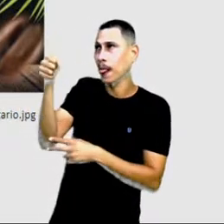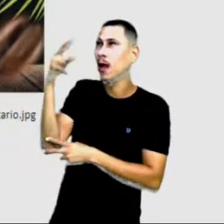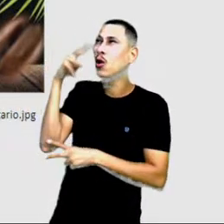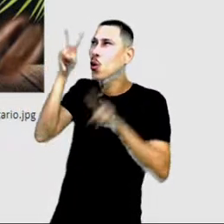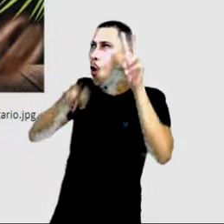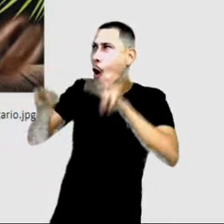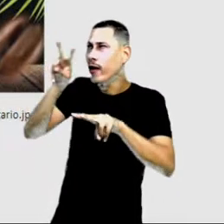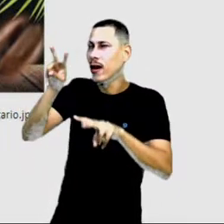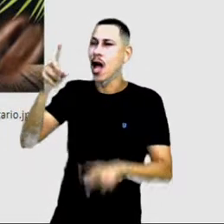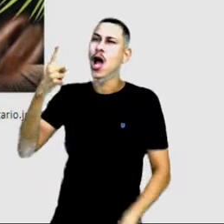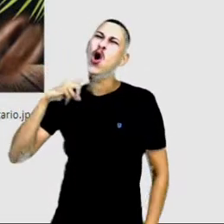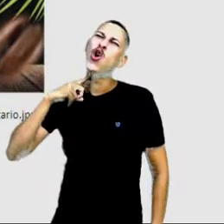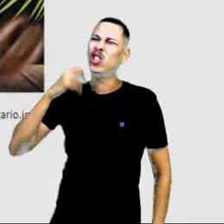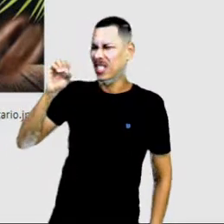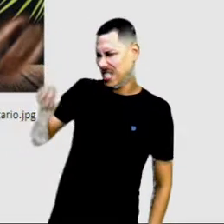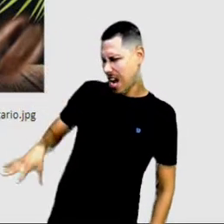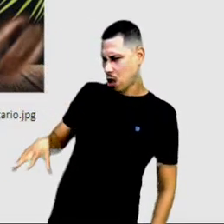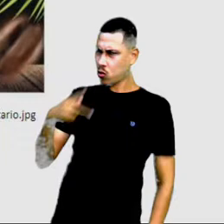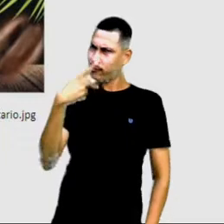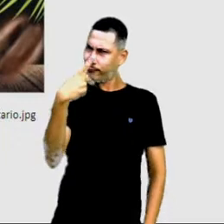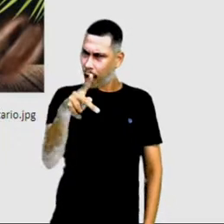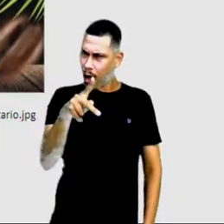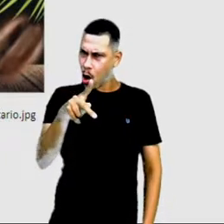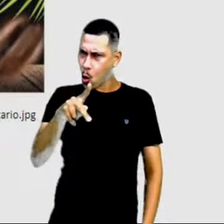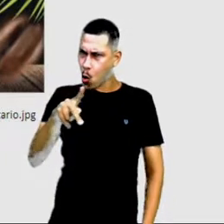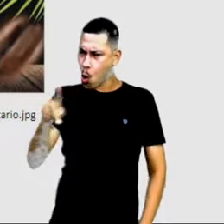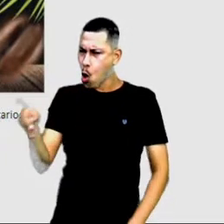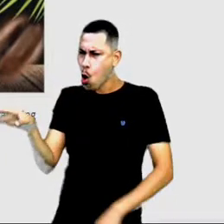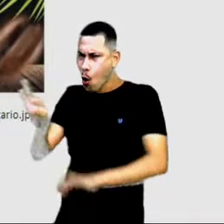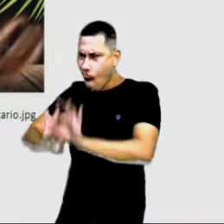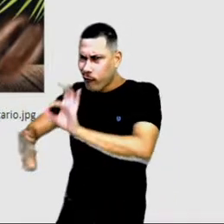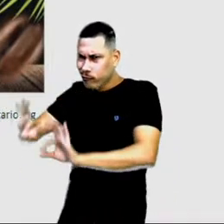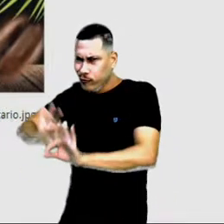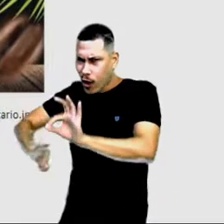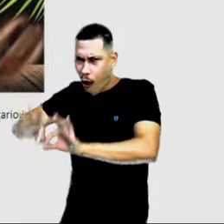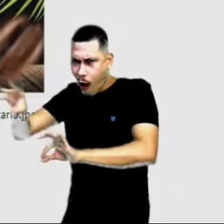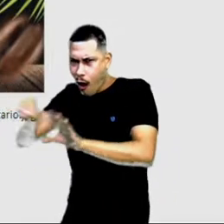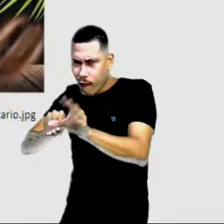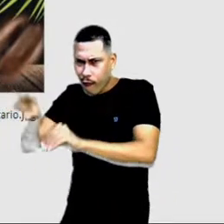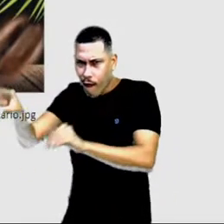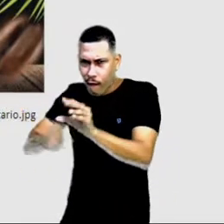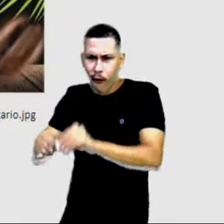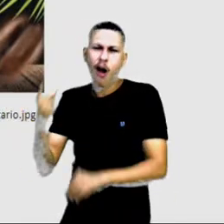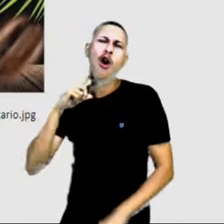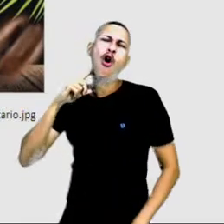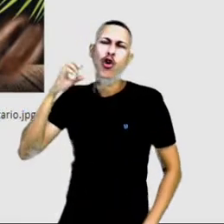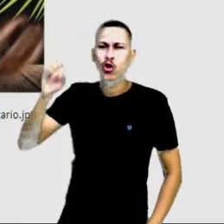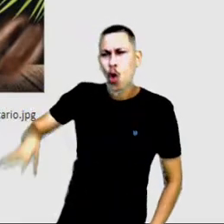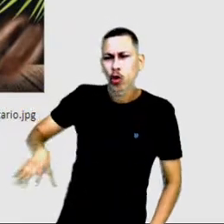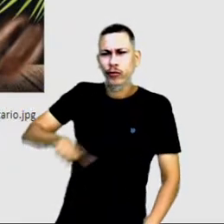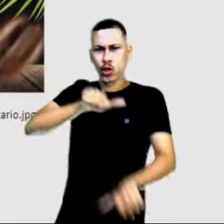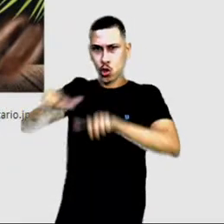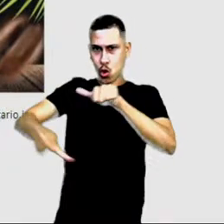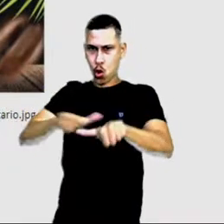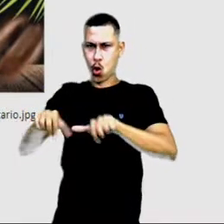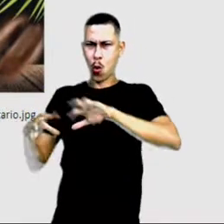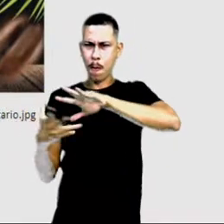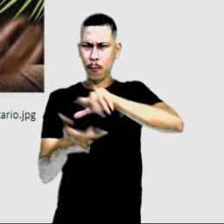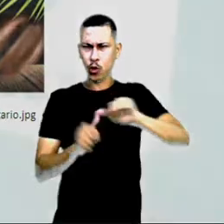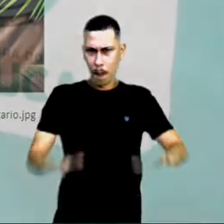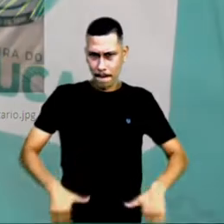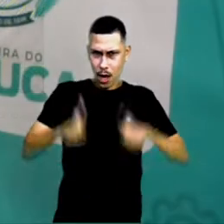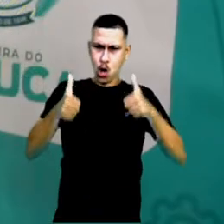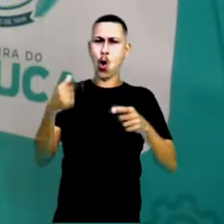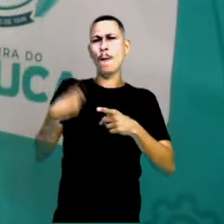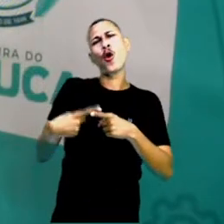lixo é seu faça coleta seletiva condição para o Mundo Maior porque aqui é uma propaganda porque